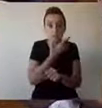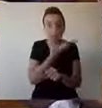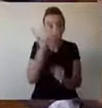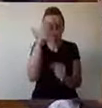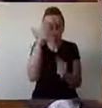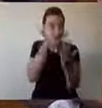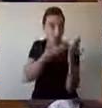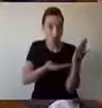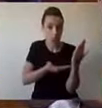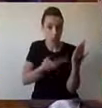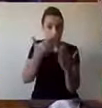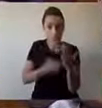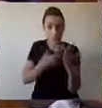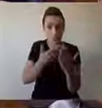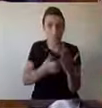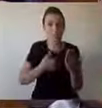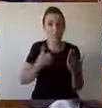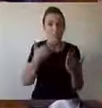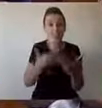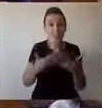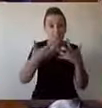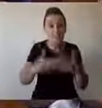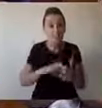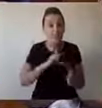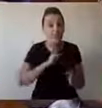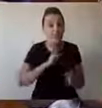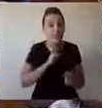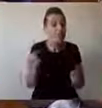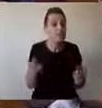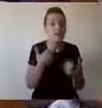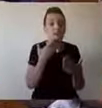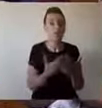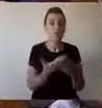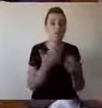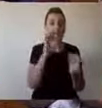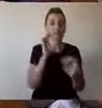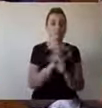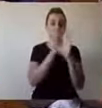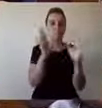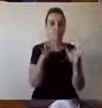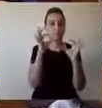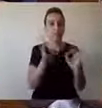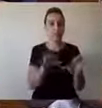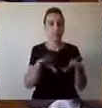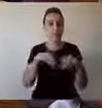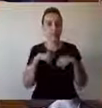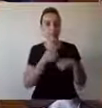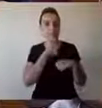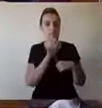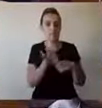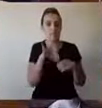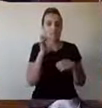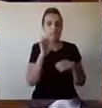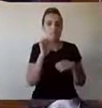claro. Aquilo que eu pus em causa foi a transparência e a frontalidade no assumir das opções políticas deste Executivo. Isso,